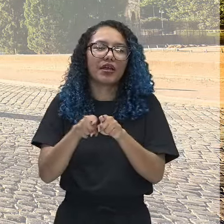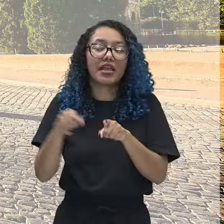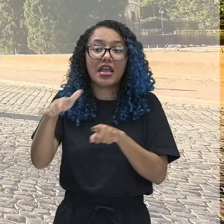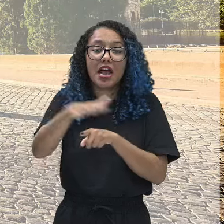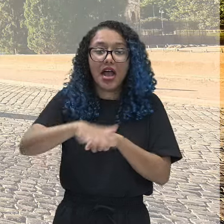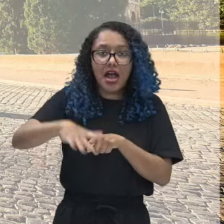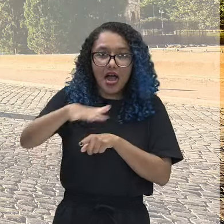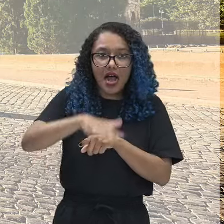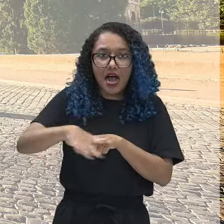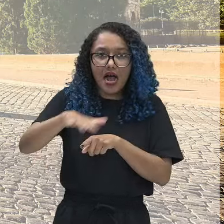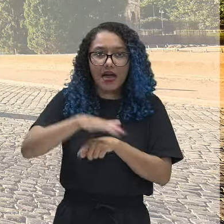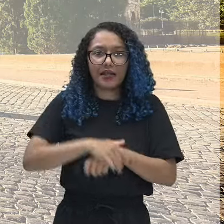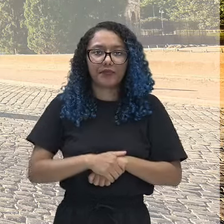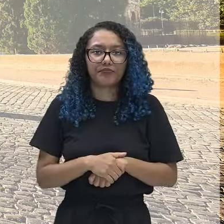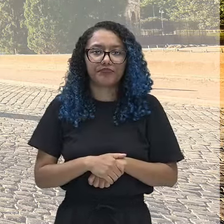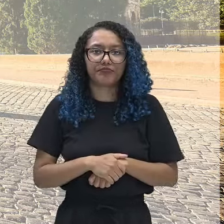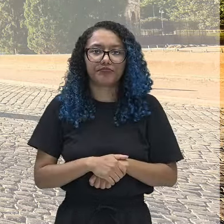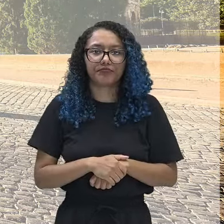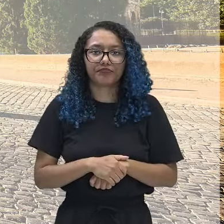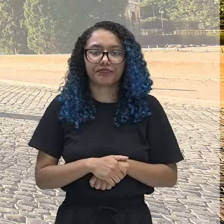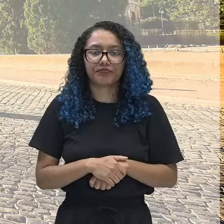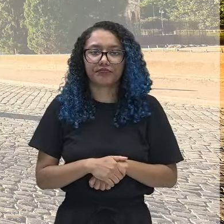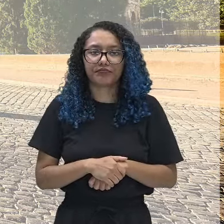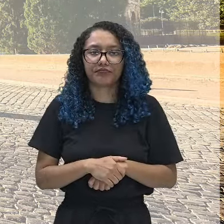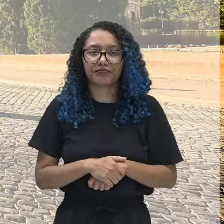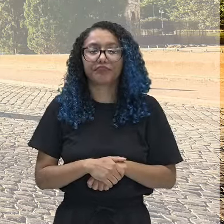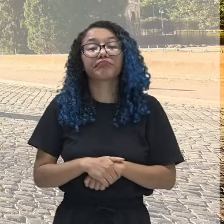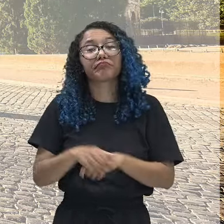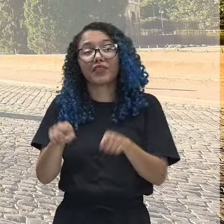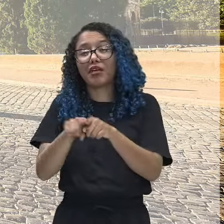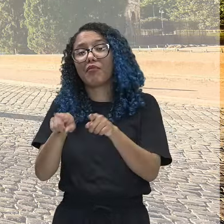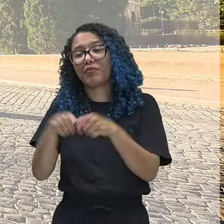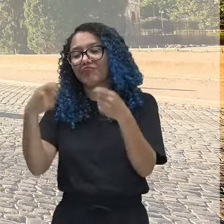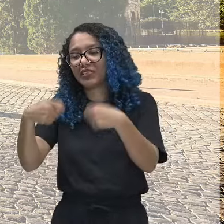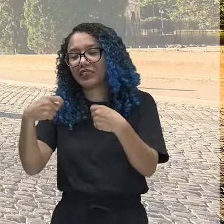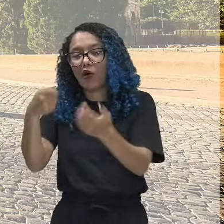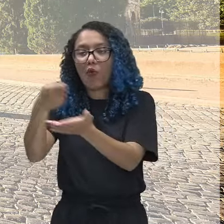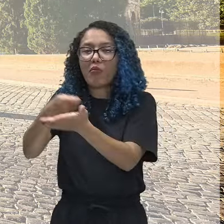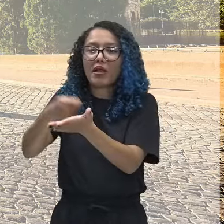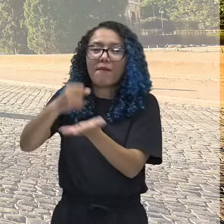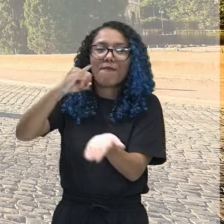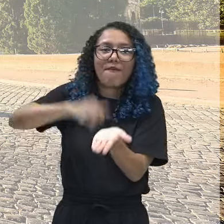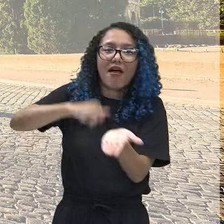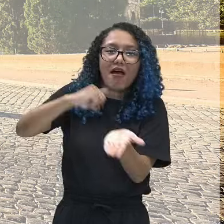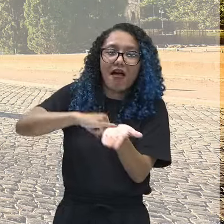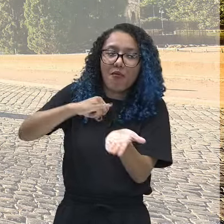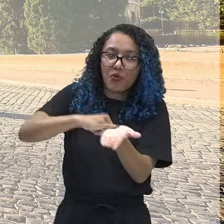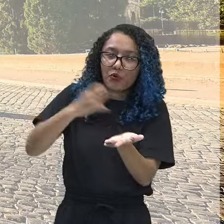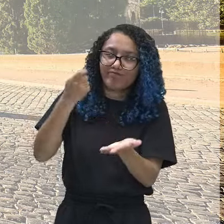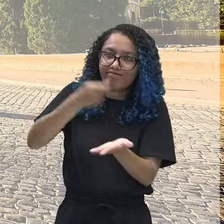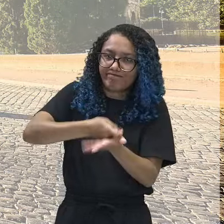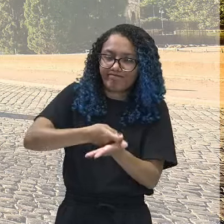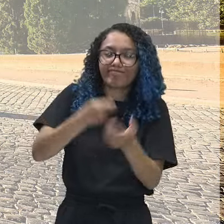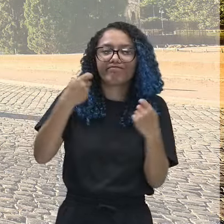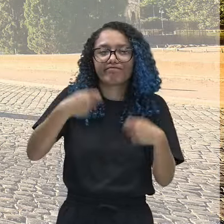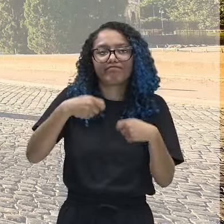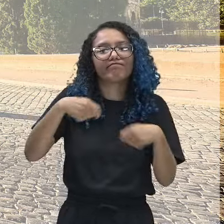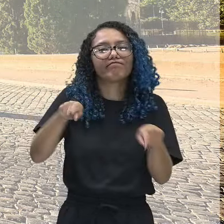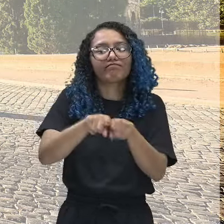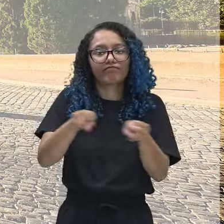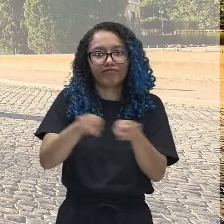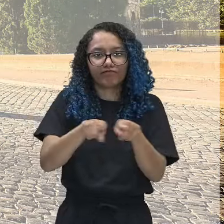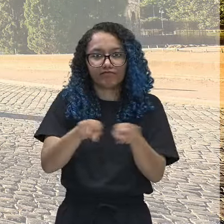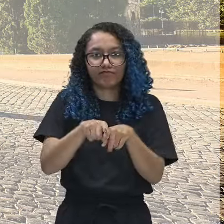pagavam impostos para Roma. Então, esse mecanismo de expandir o